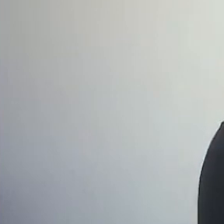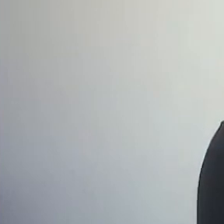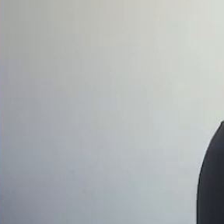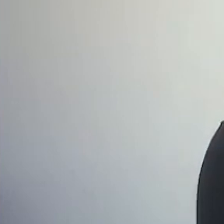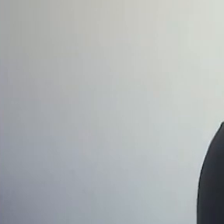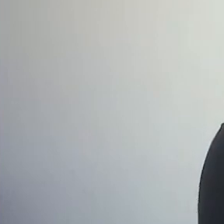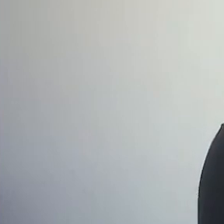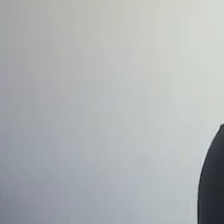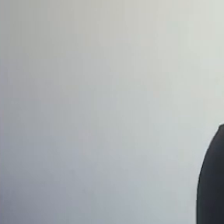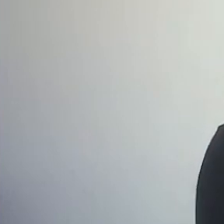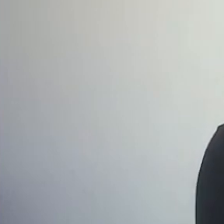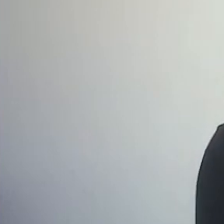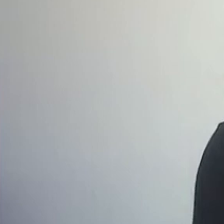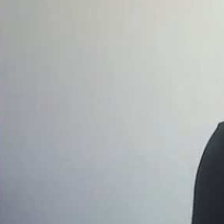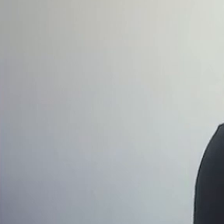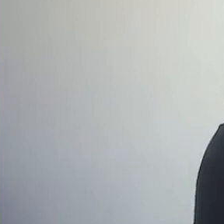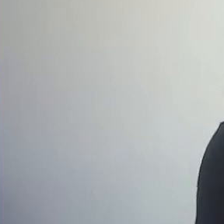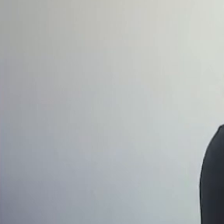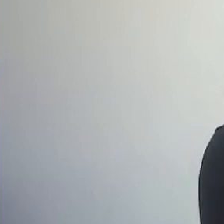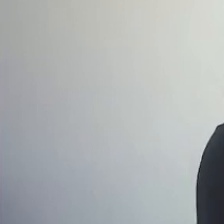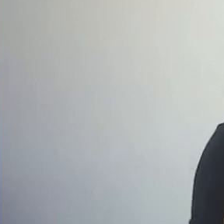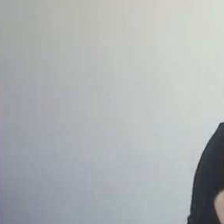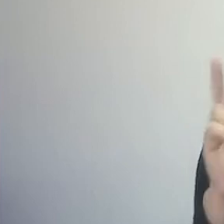do bem de consumo que a gente está falando.